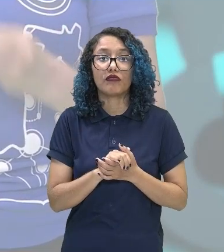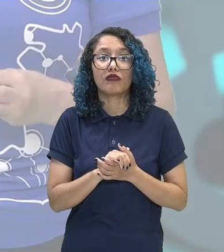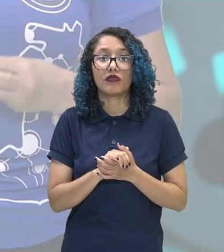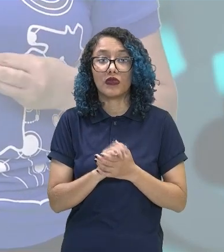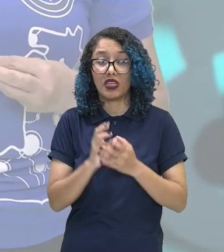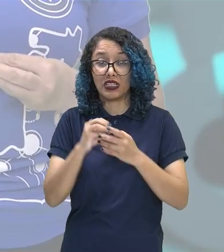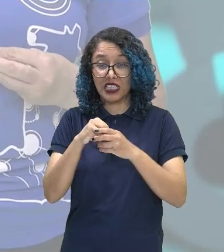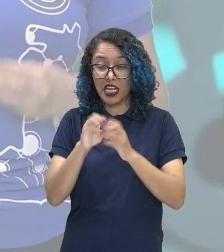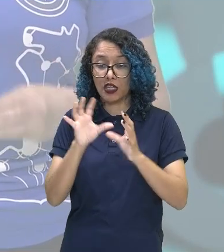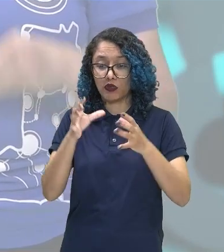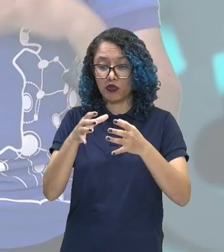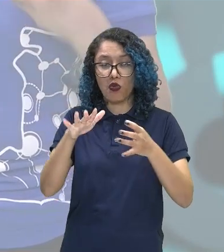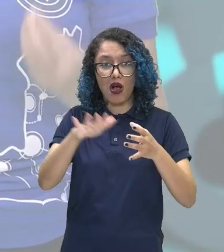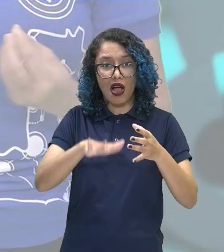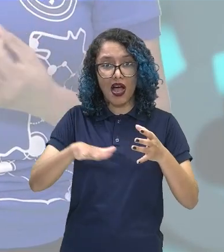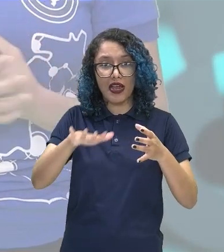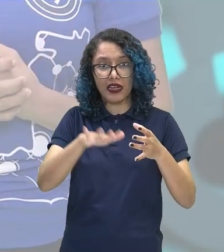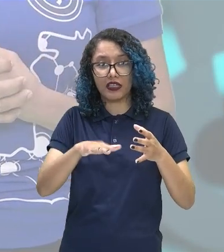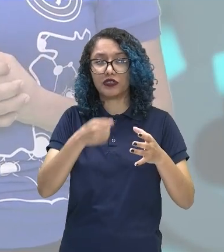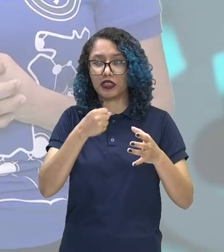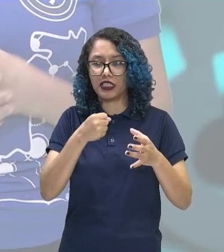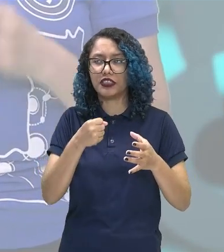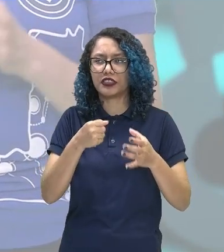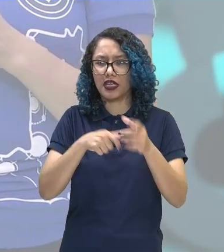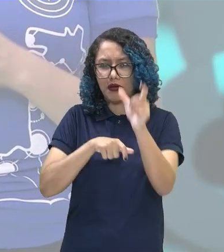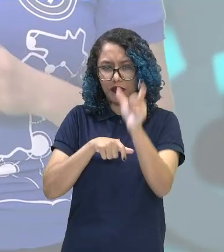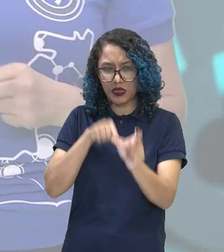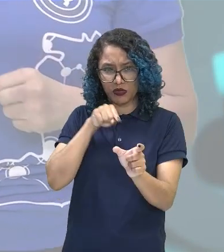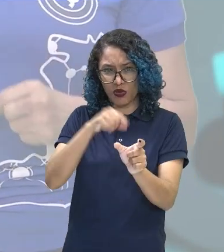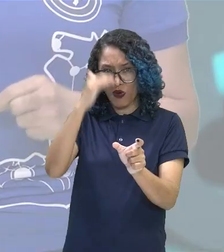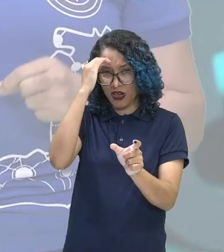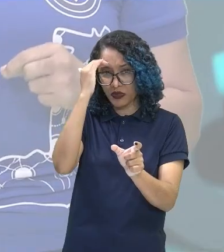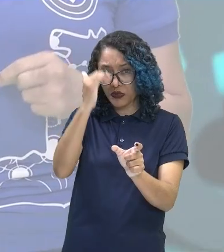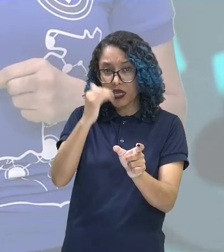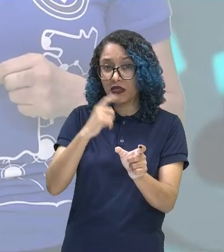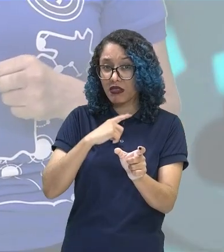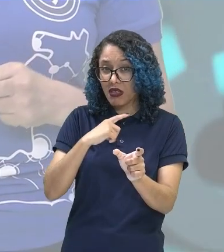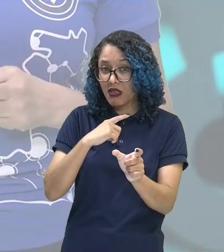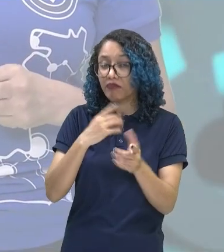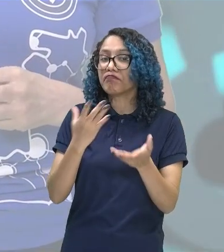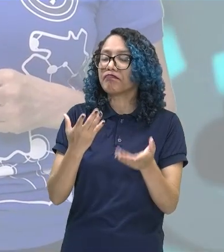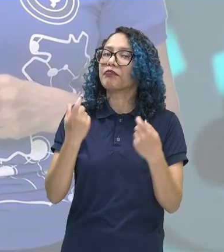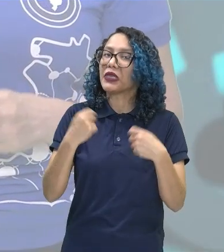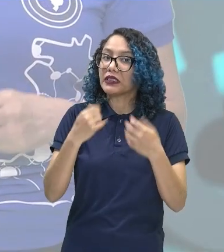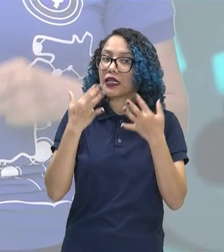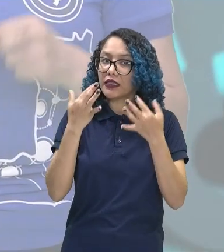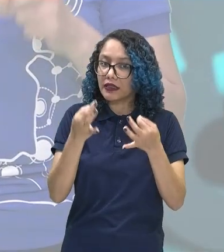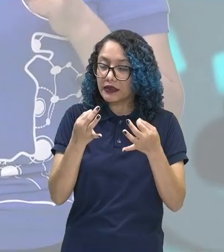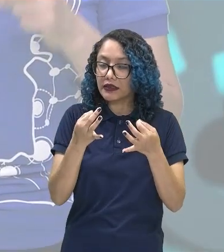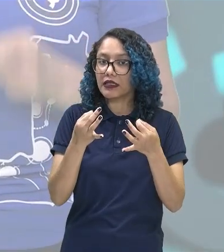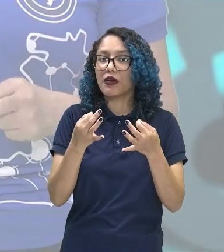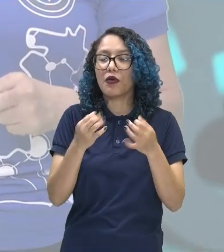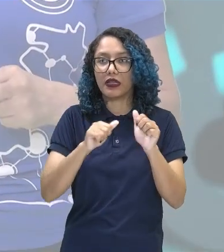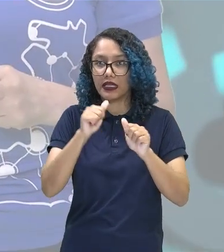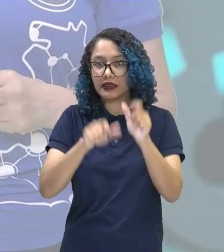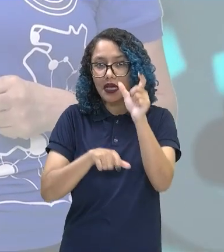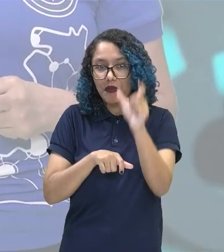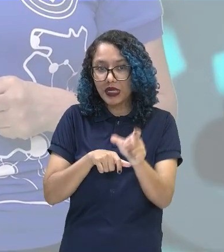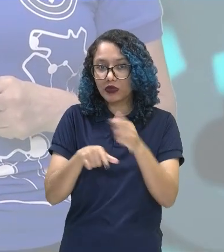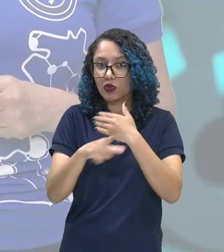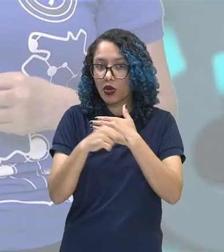no meio jornalístico, então tudo isso a gente tem que prestar atenção. A reportagem se refere a